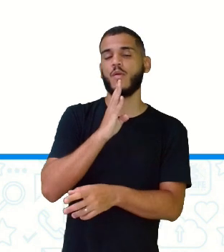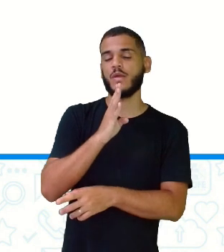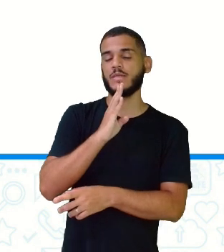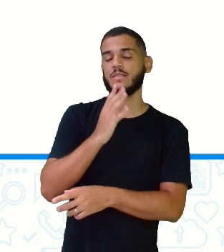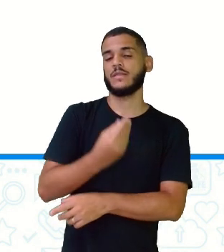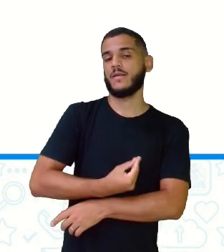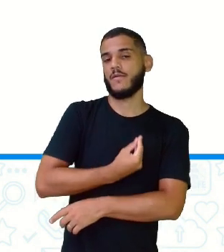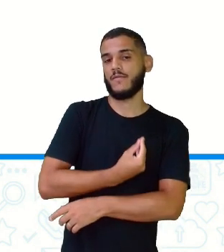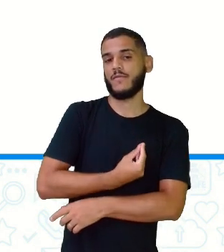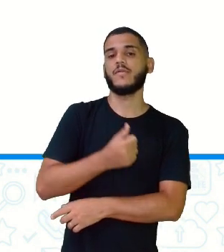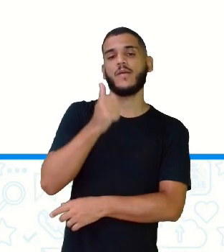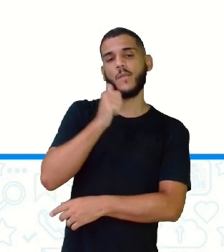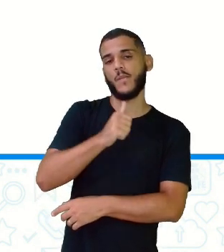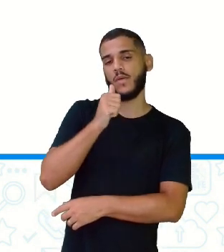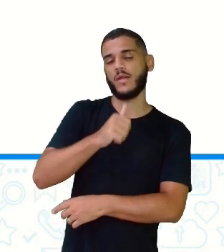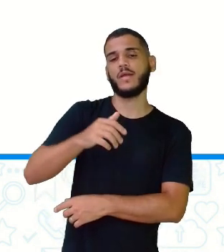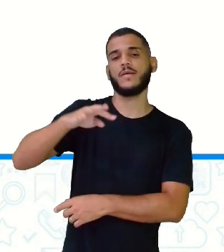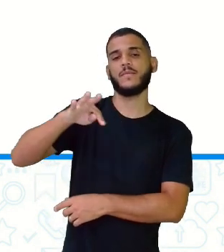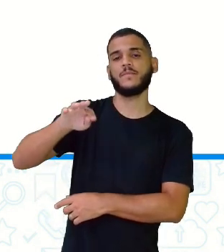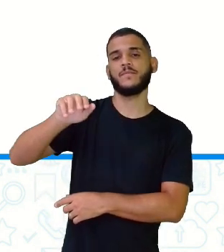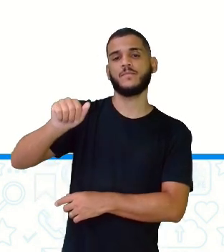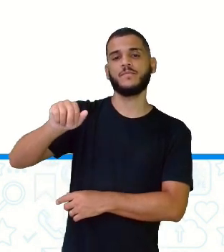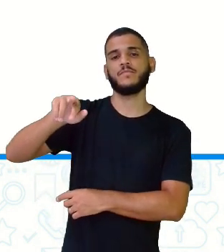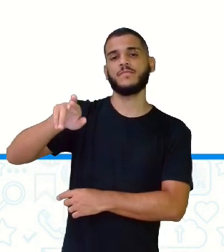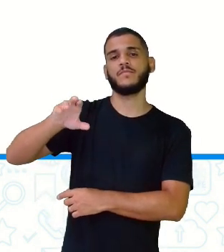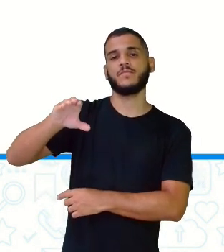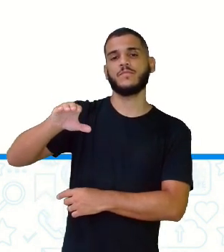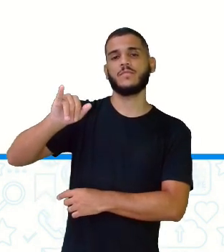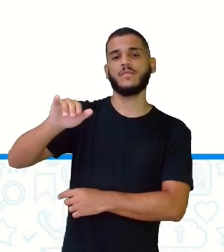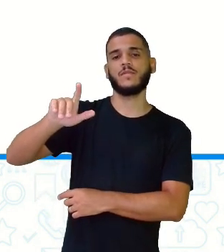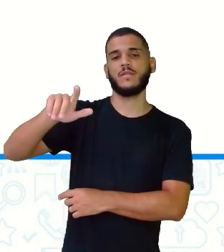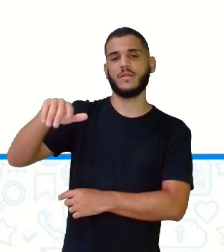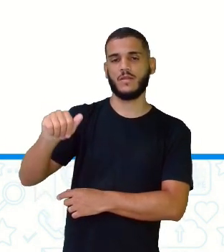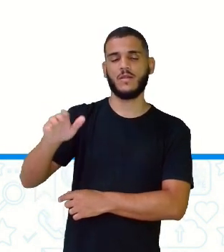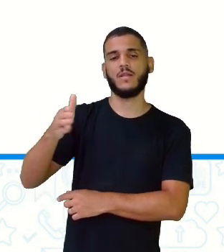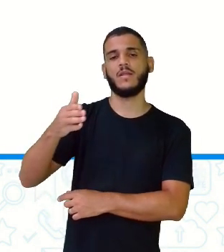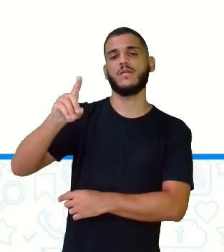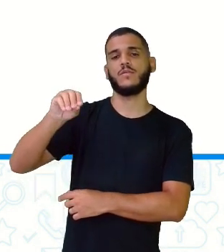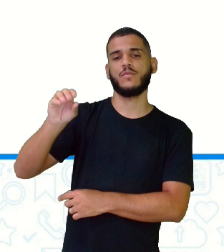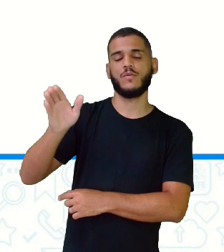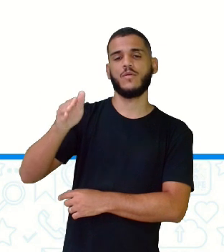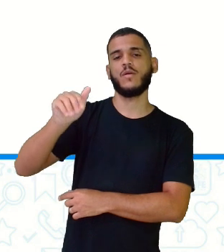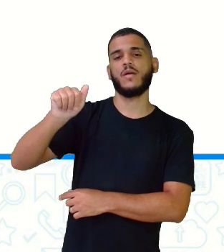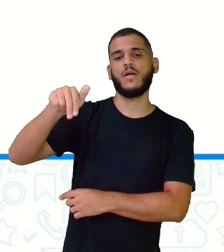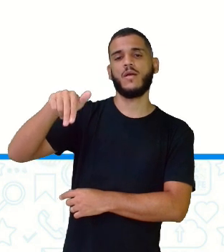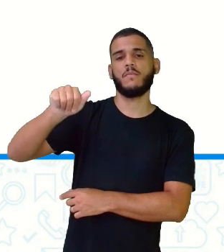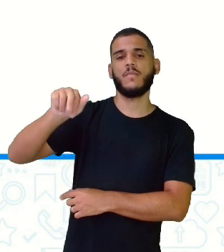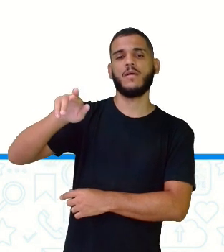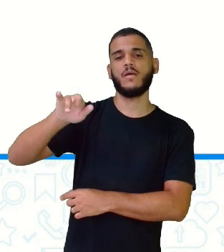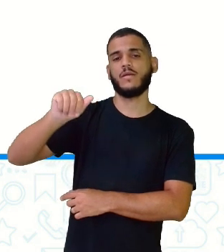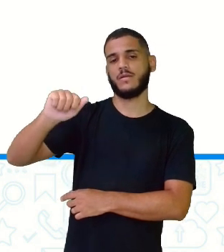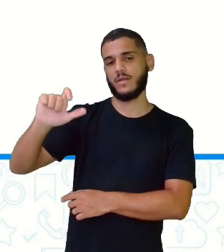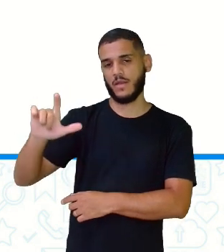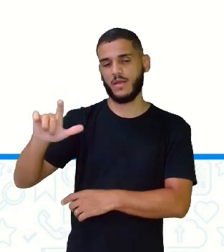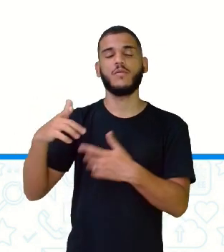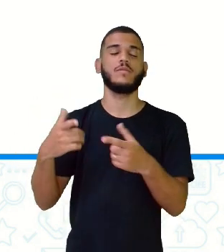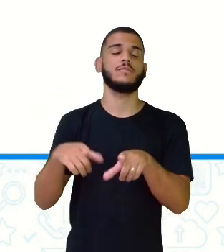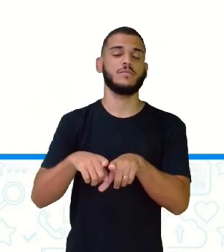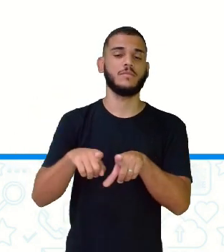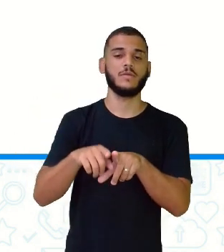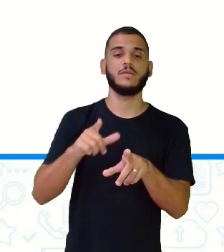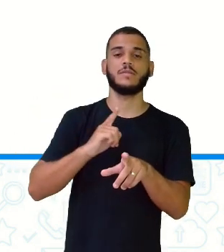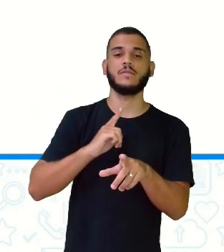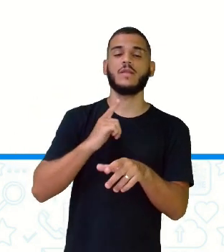ver algumas de suas obras, fazer um autorretrato. A gente está falando aí de biografia, também tem